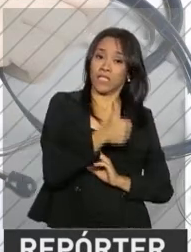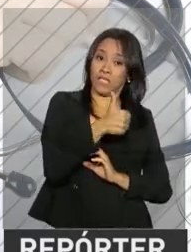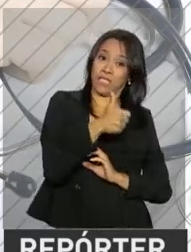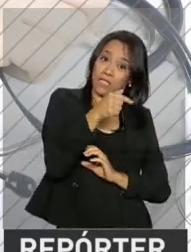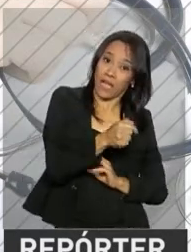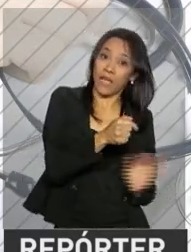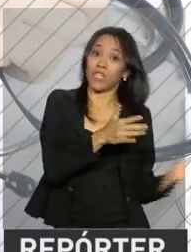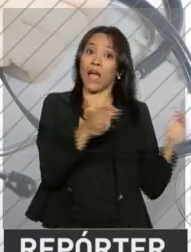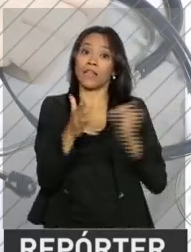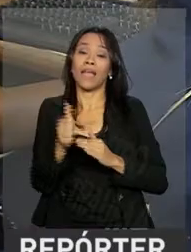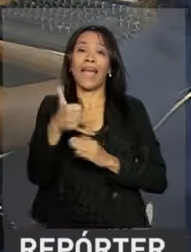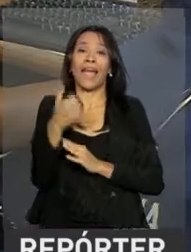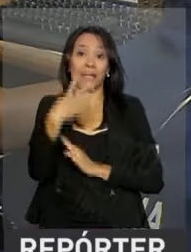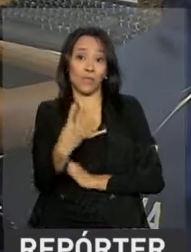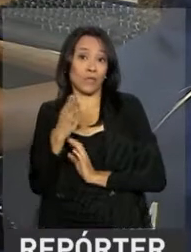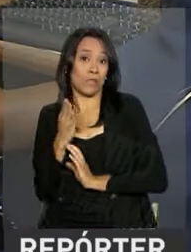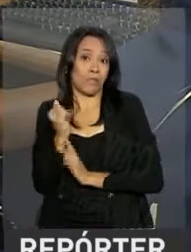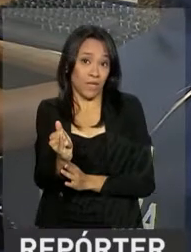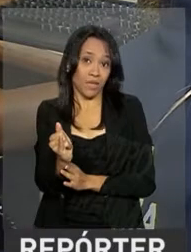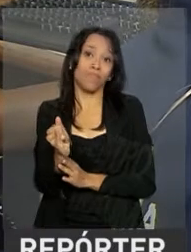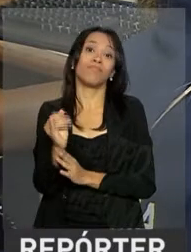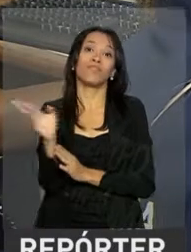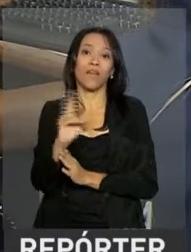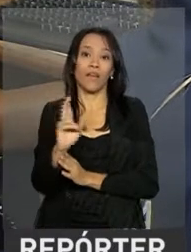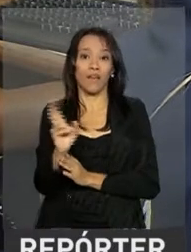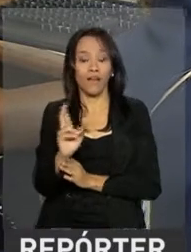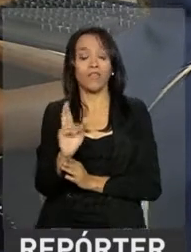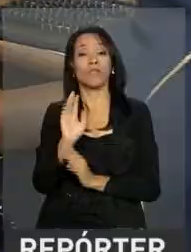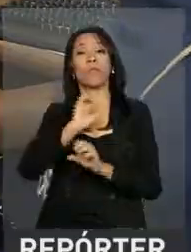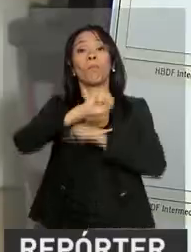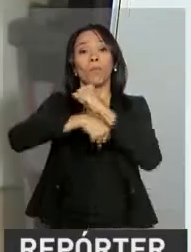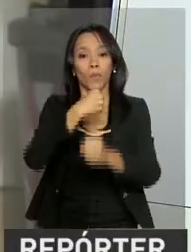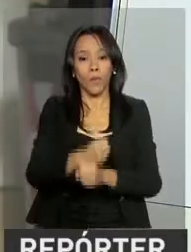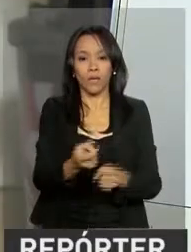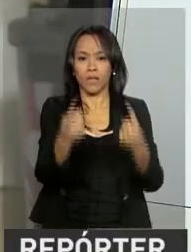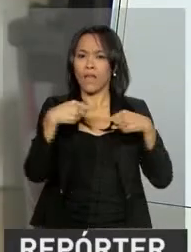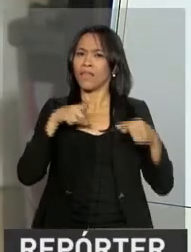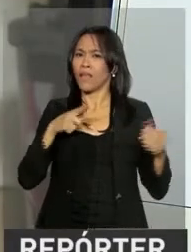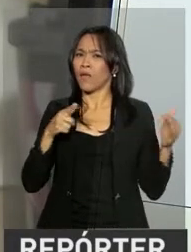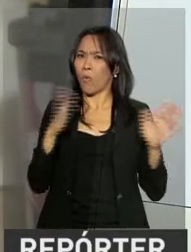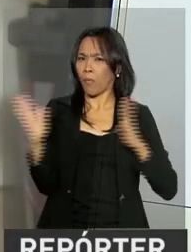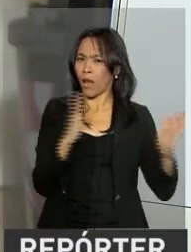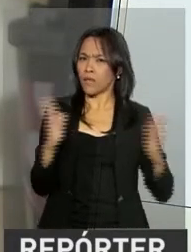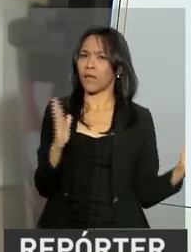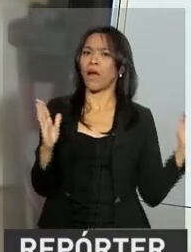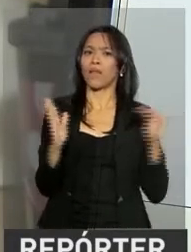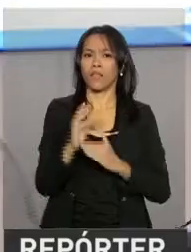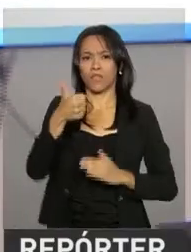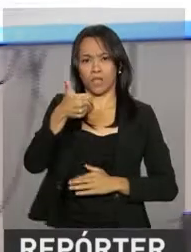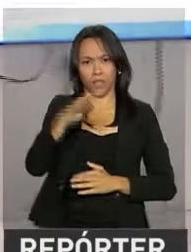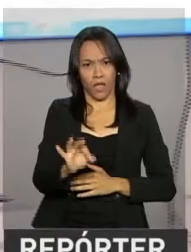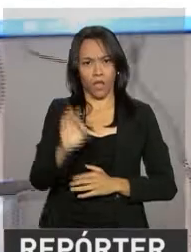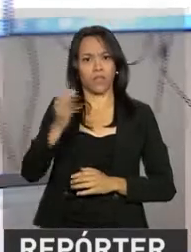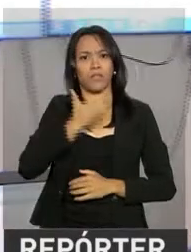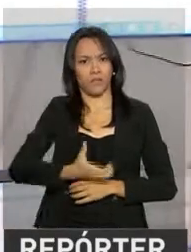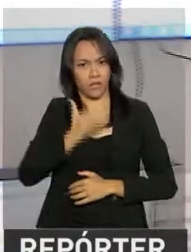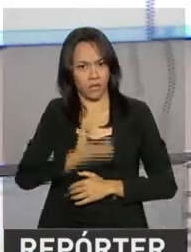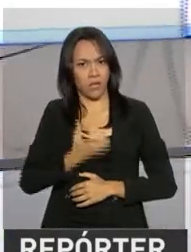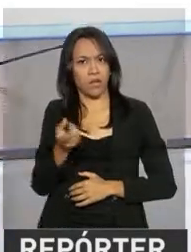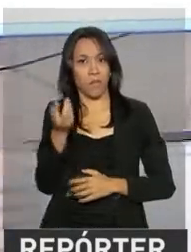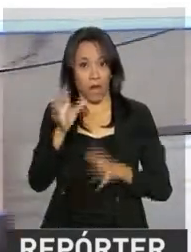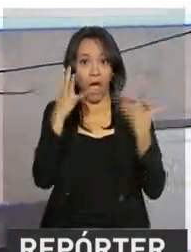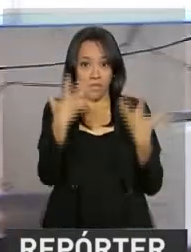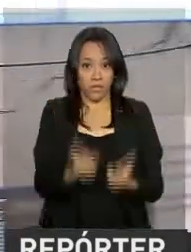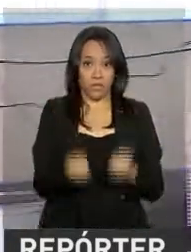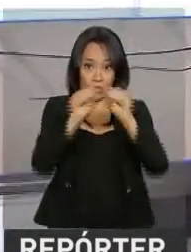de reais ao ano os municípios têm até o dia 10 de dezembro para se integrar ao novo sistema até o momento segundo